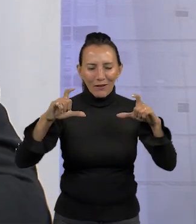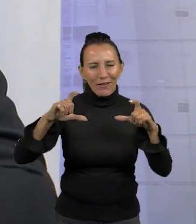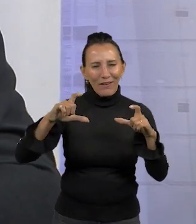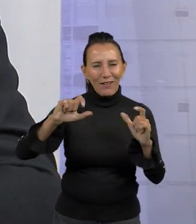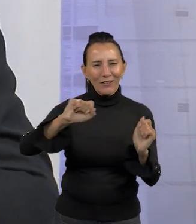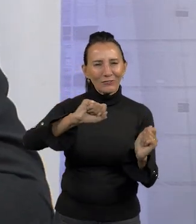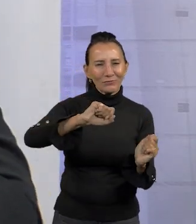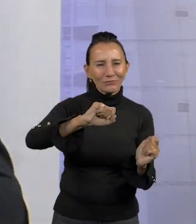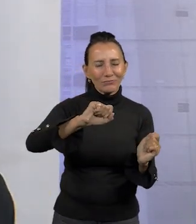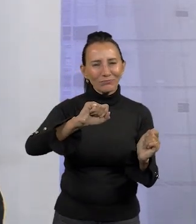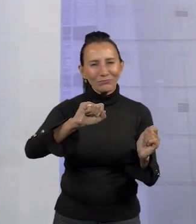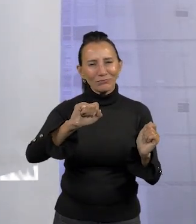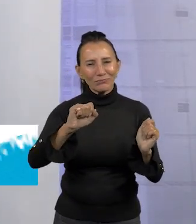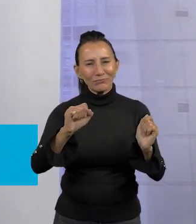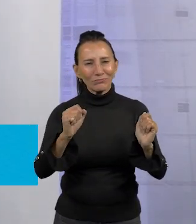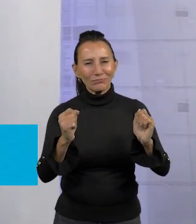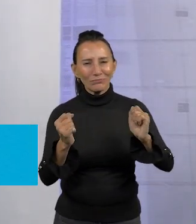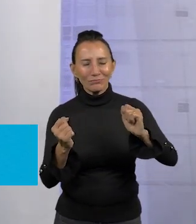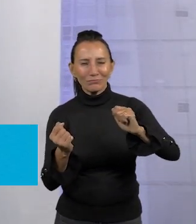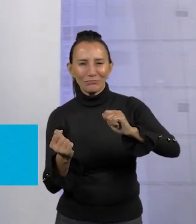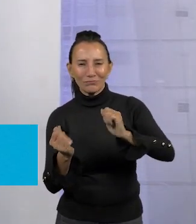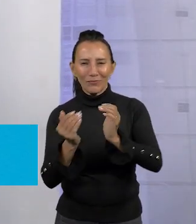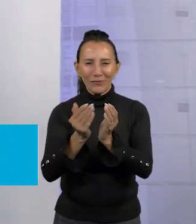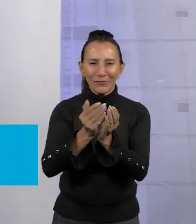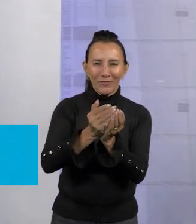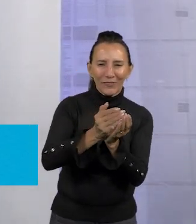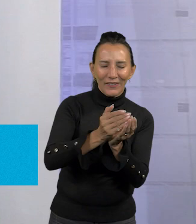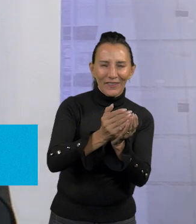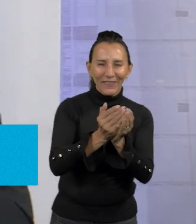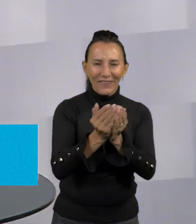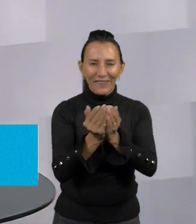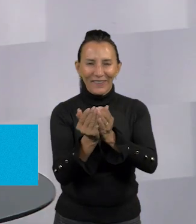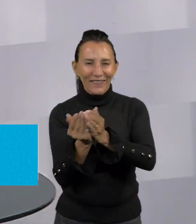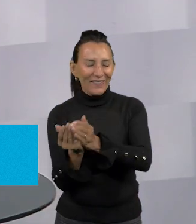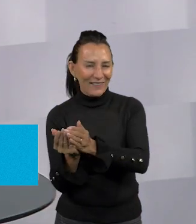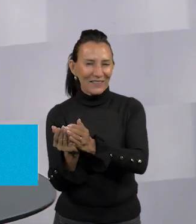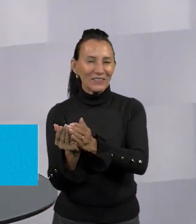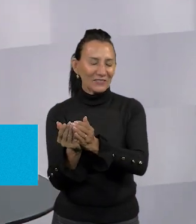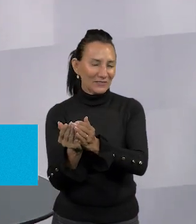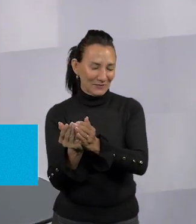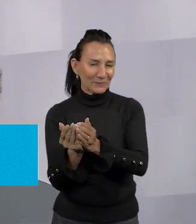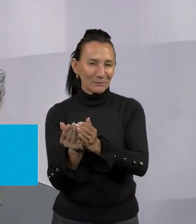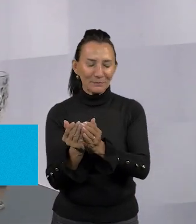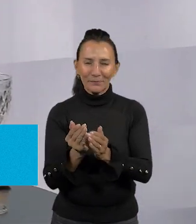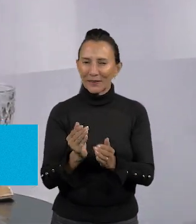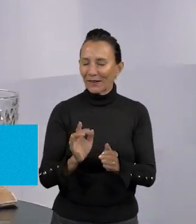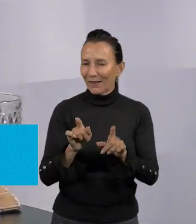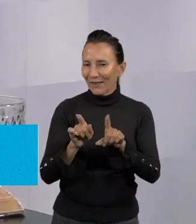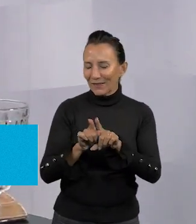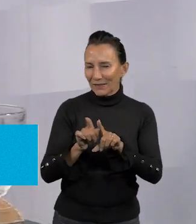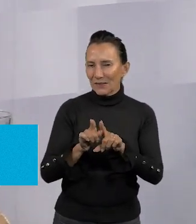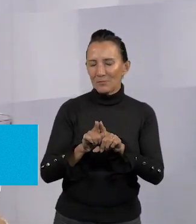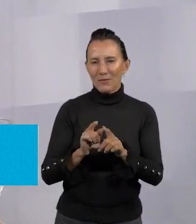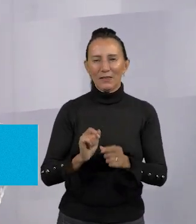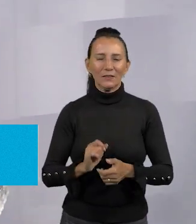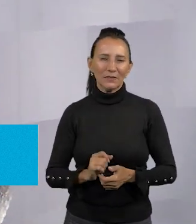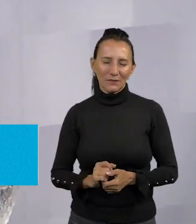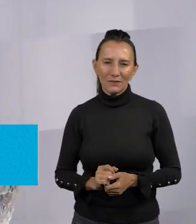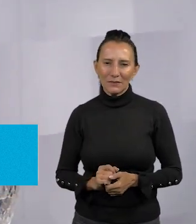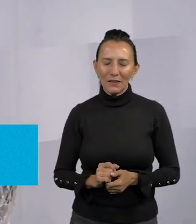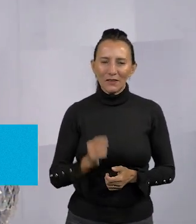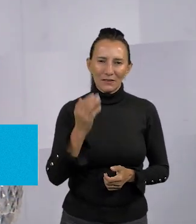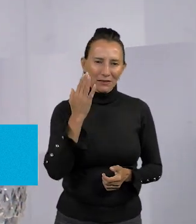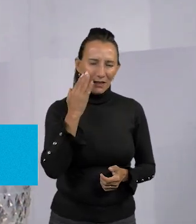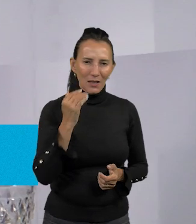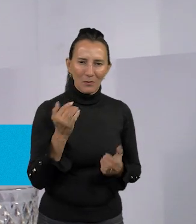que que direciona esse navio para onde vai a língua ela ela é importante é um membro